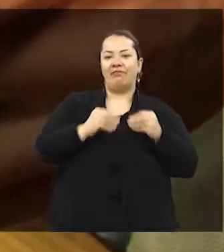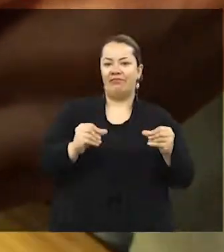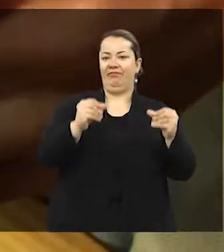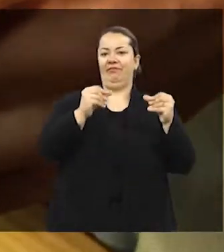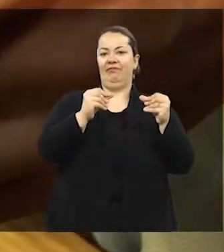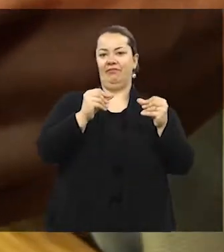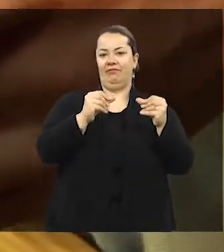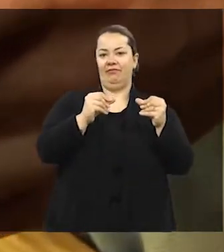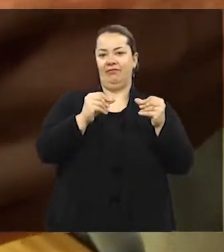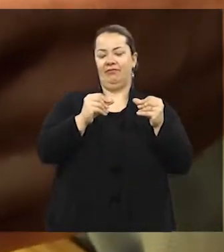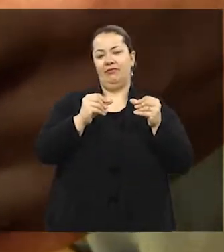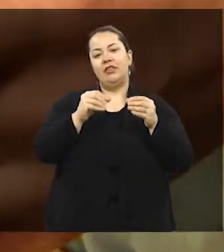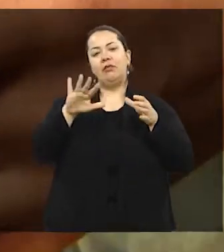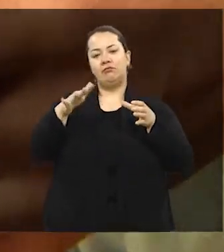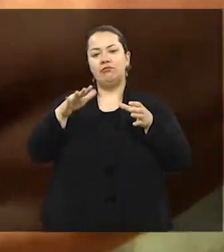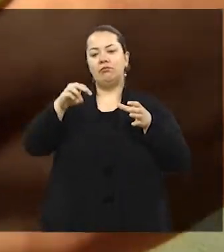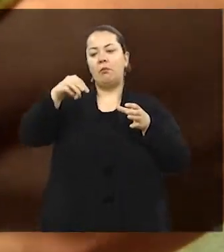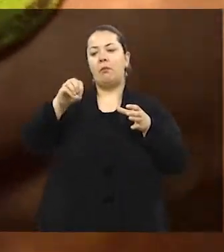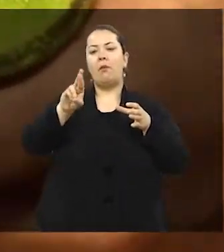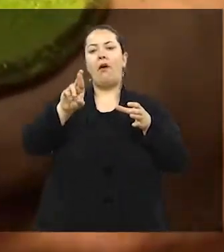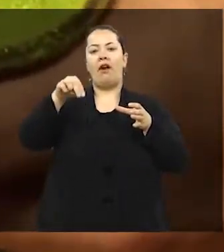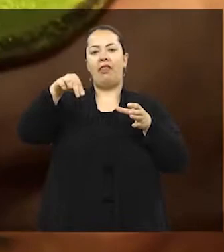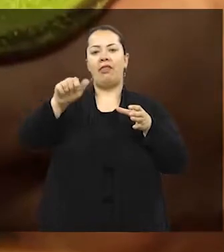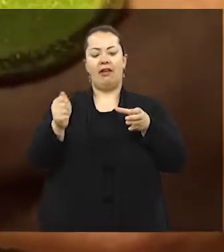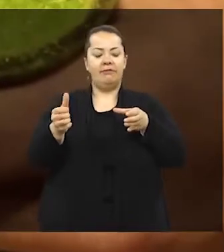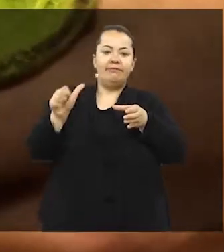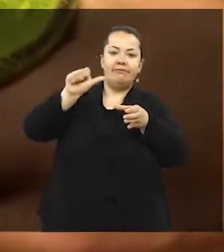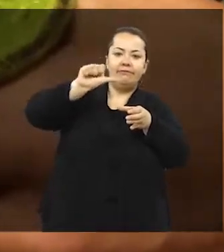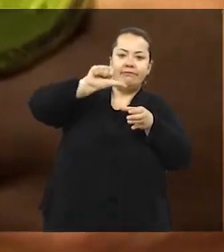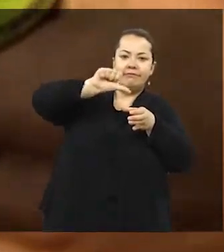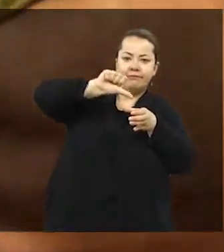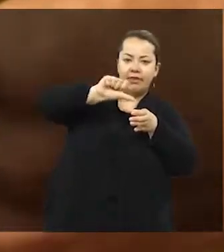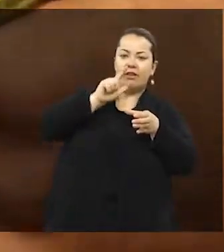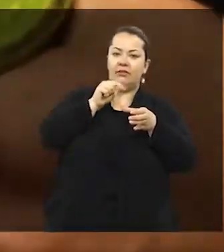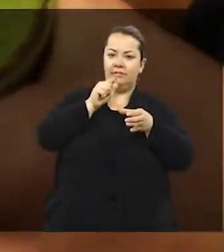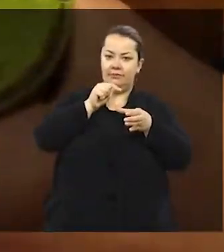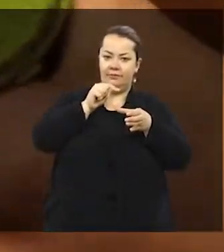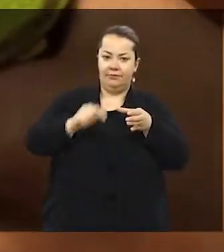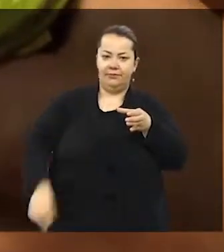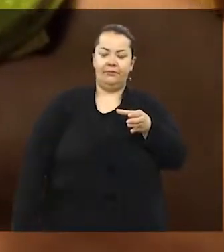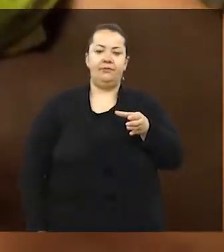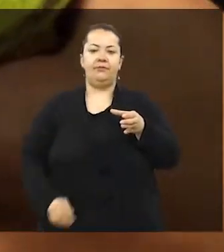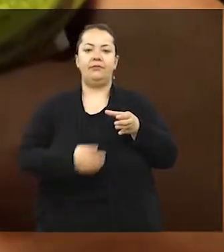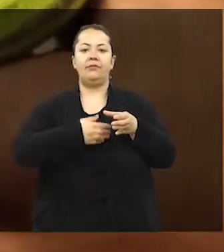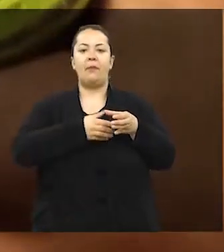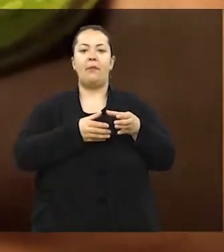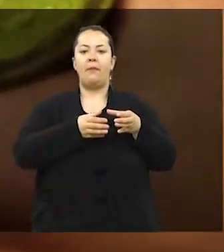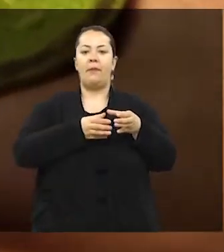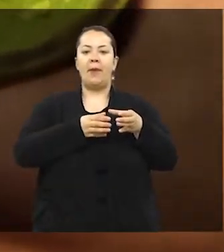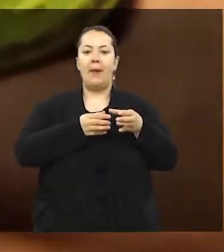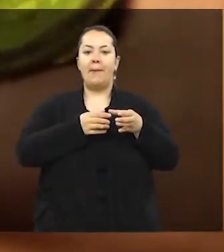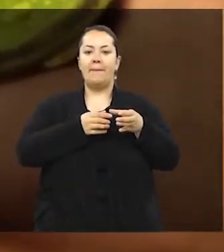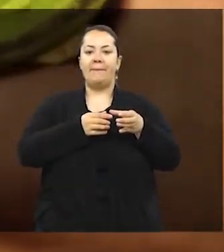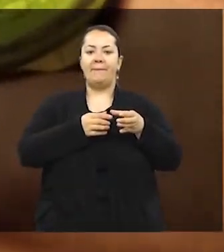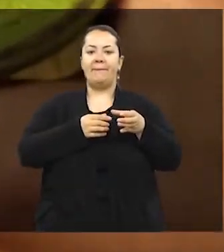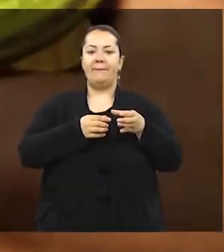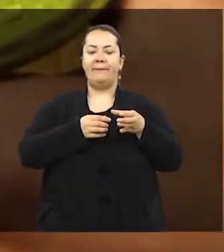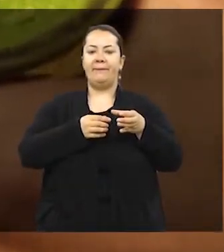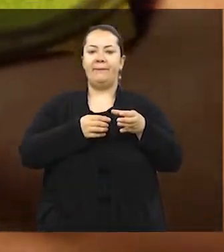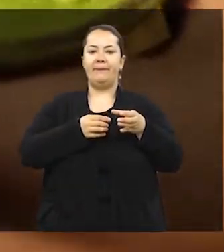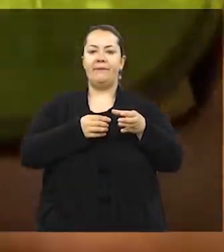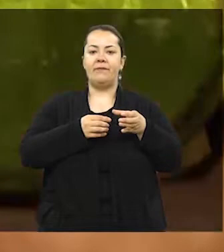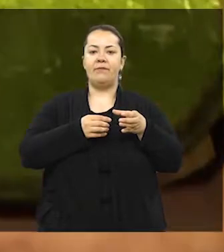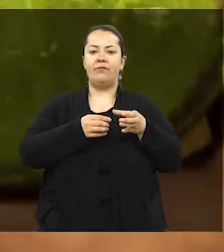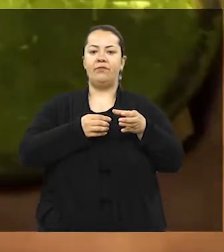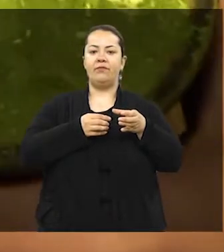fria, pois se colocar água fria e após colocar água quente, vai queimar da mesma forma.